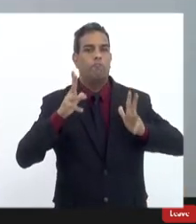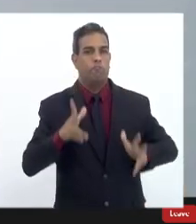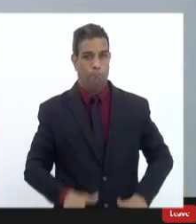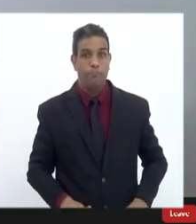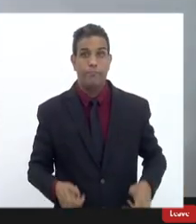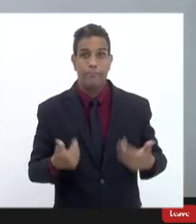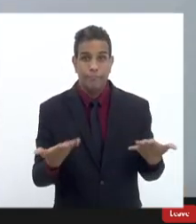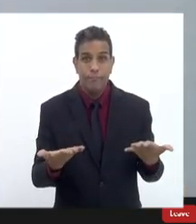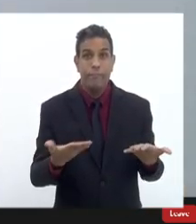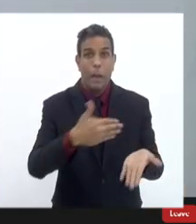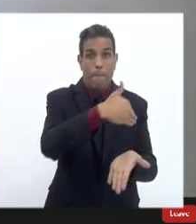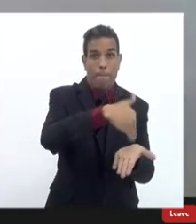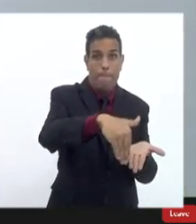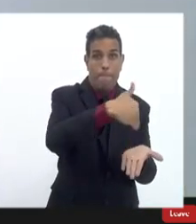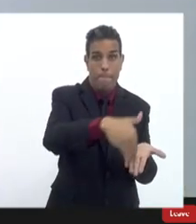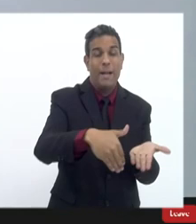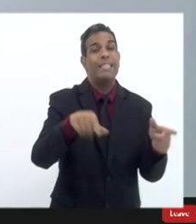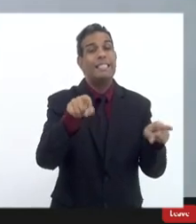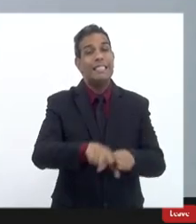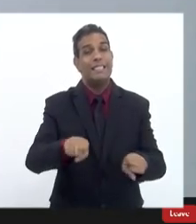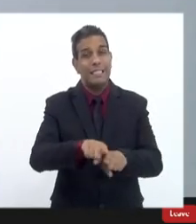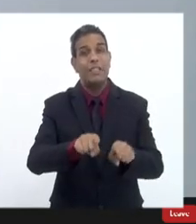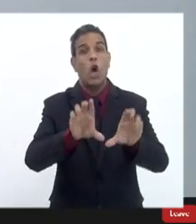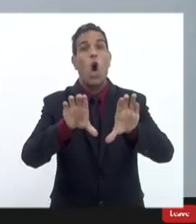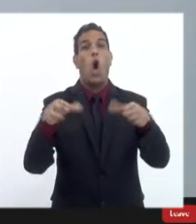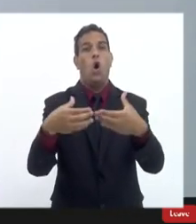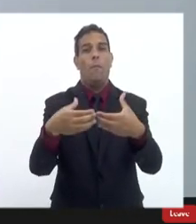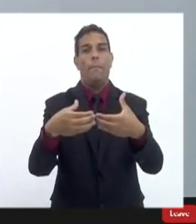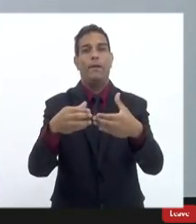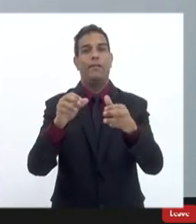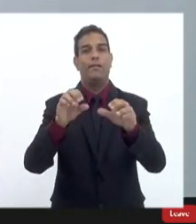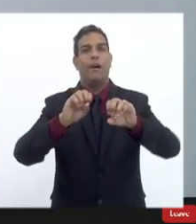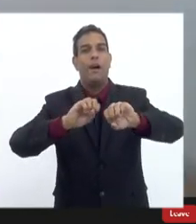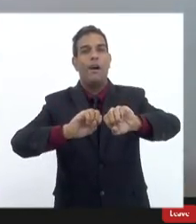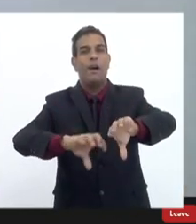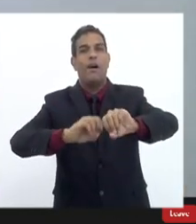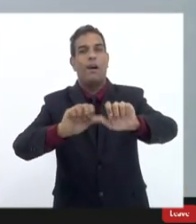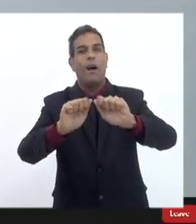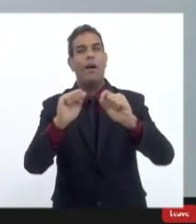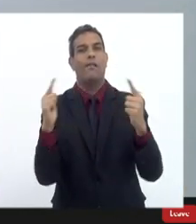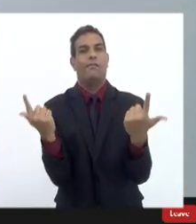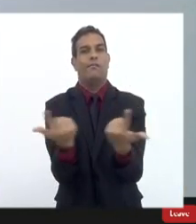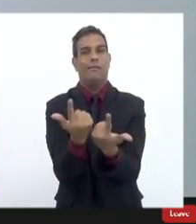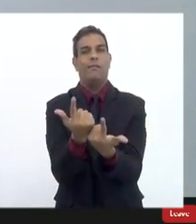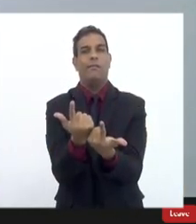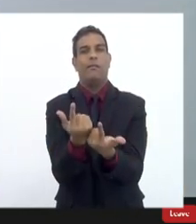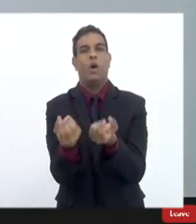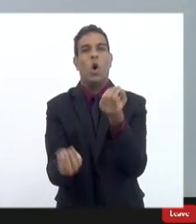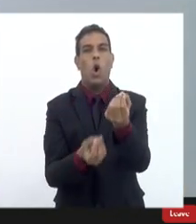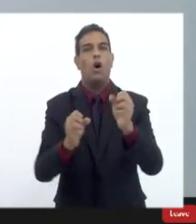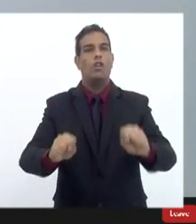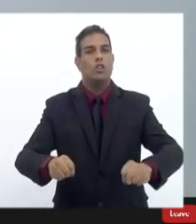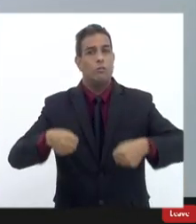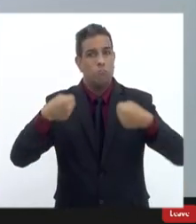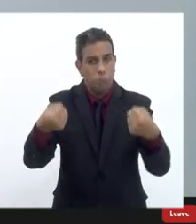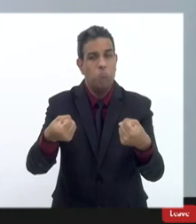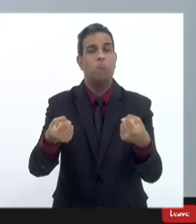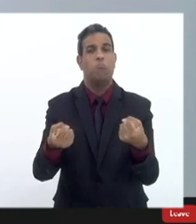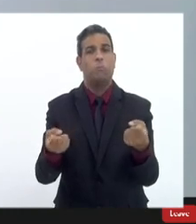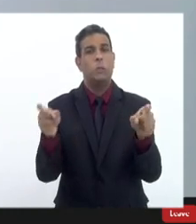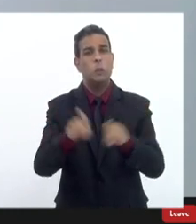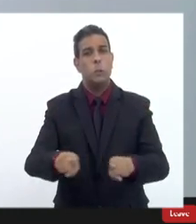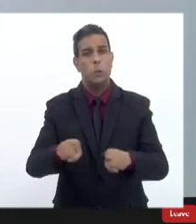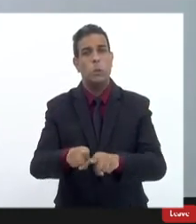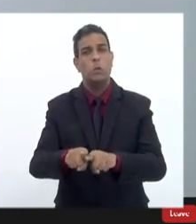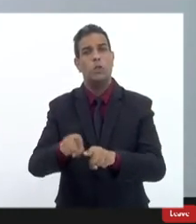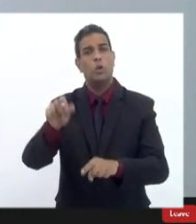tanto por parte da Secretaria e principalmente pela Comissão de Educação da LERJ, que sempre se colocou nessa posição de realmente defesa